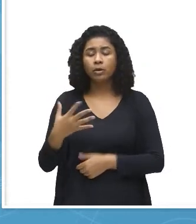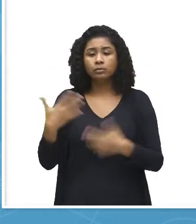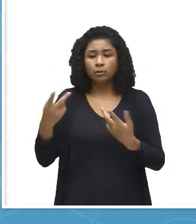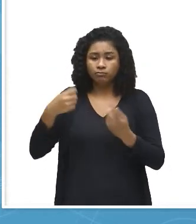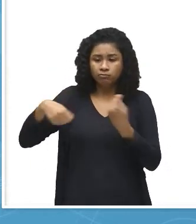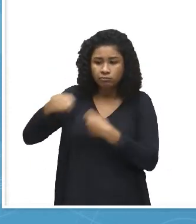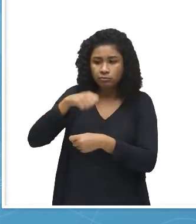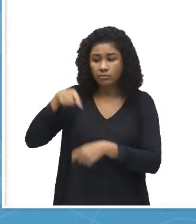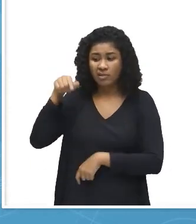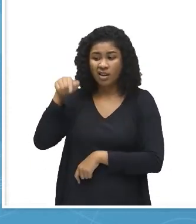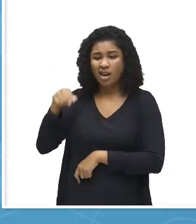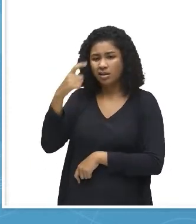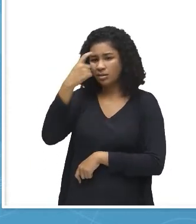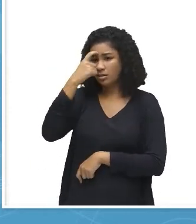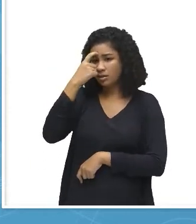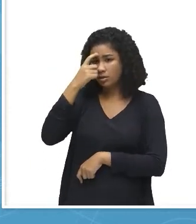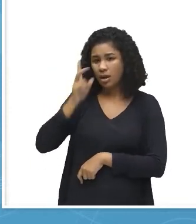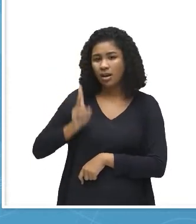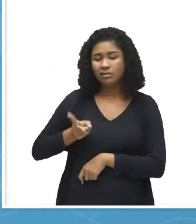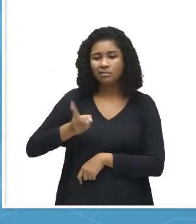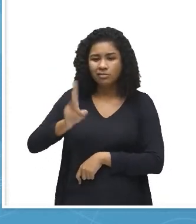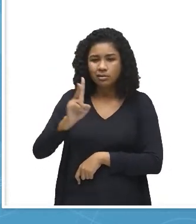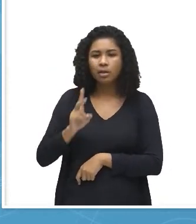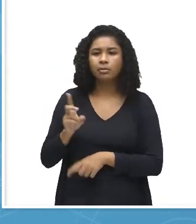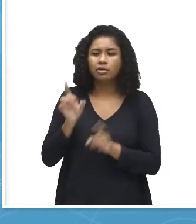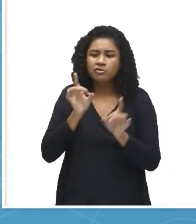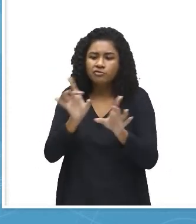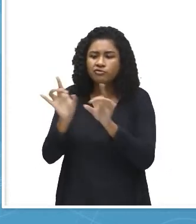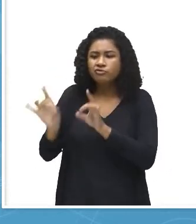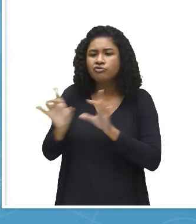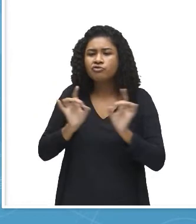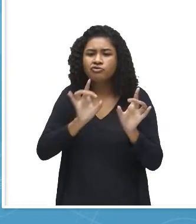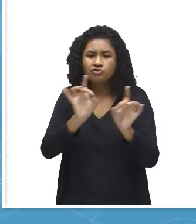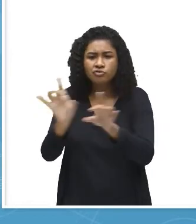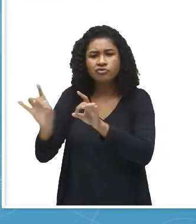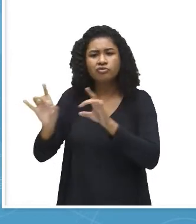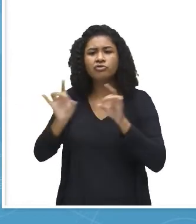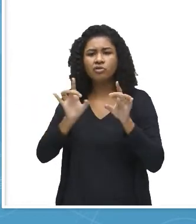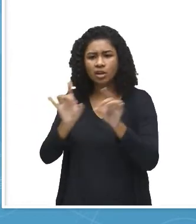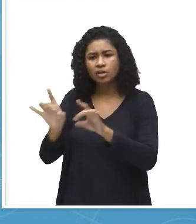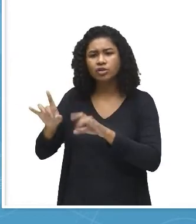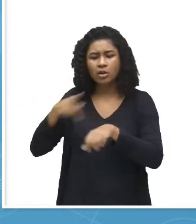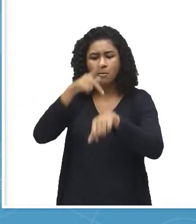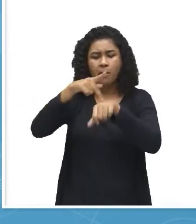exportavam, vendiam para outros países, entre eles os próprios ingleses, mas